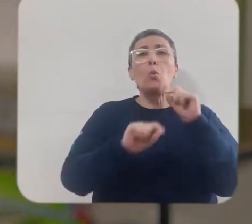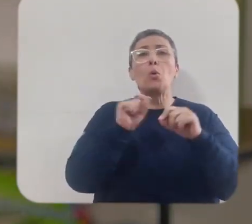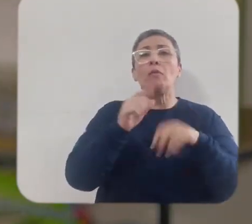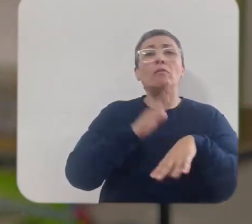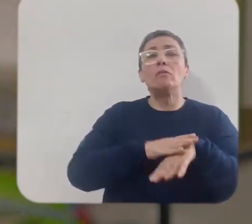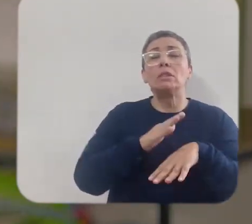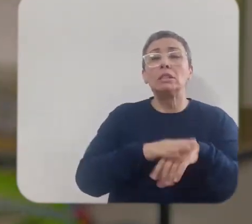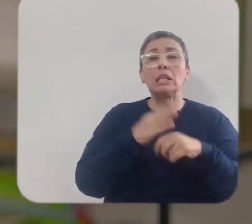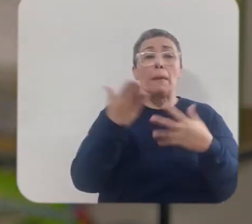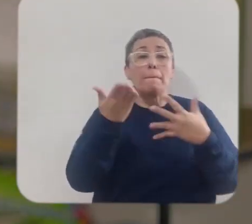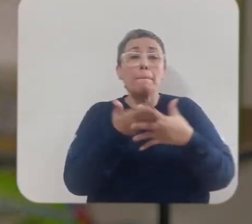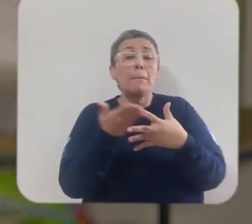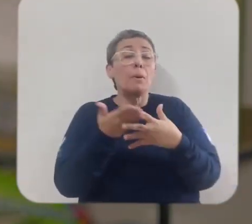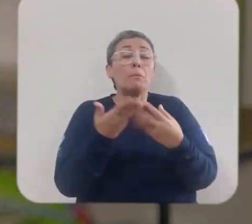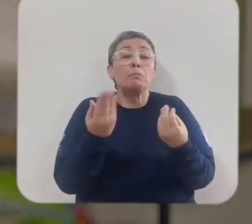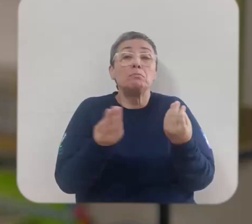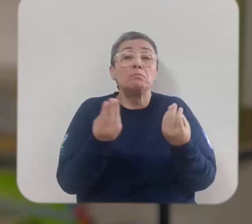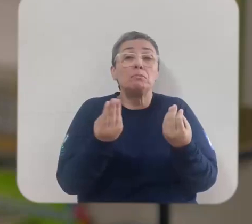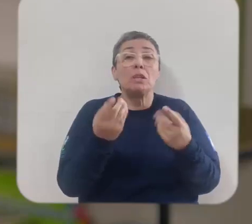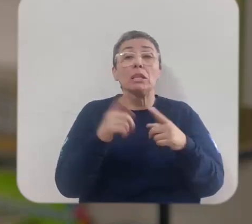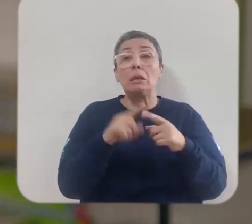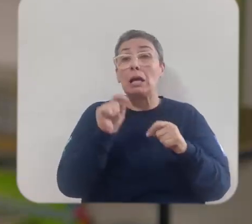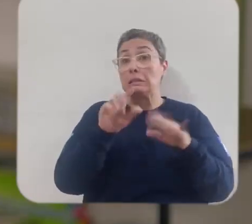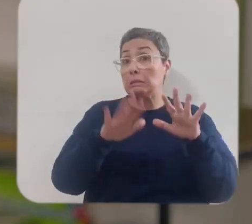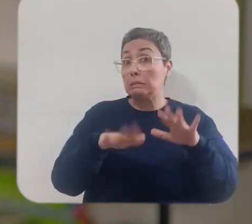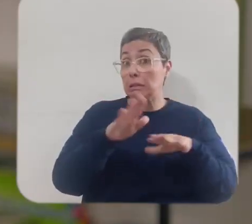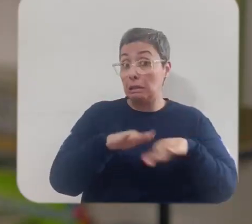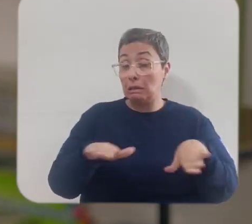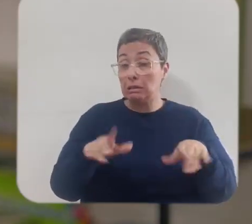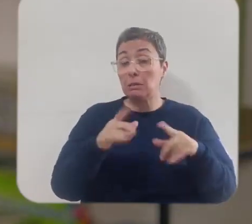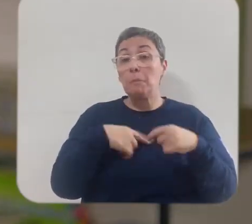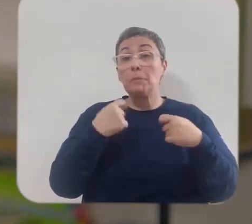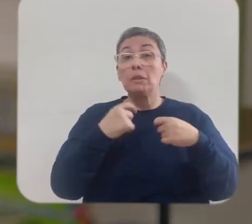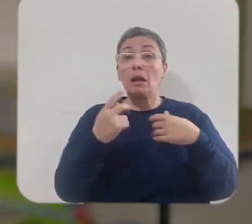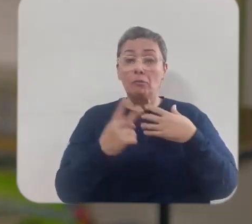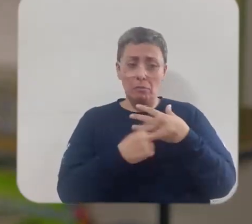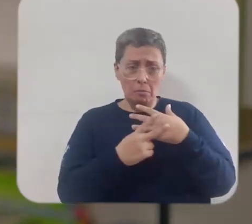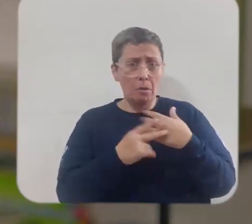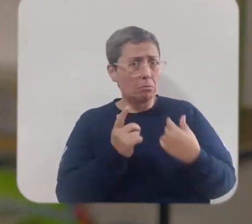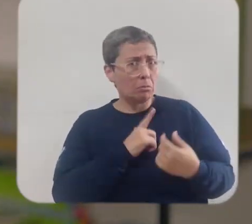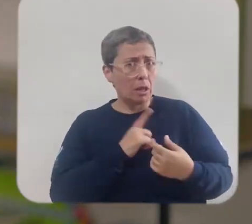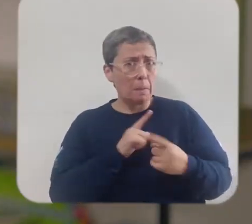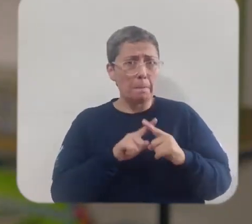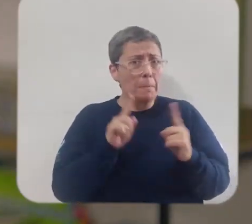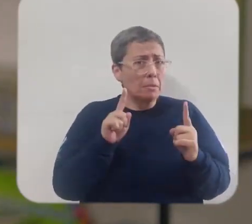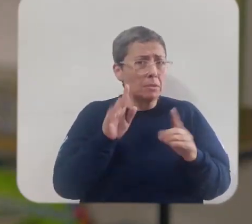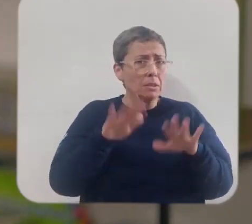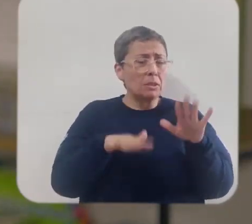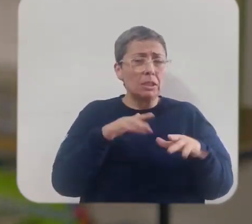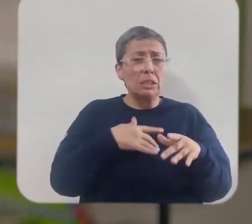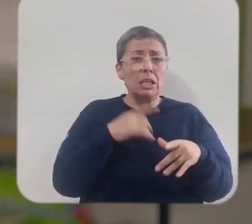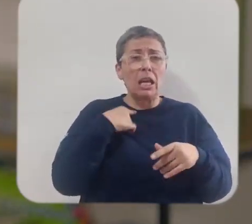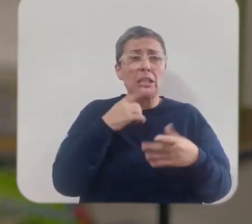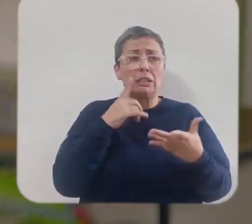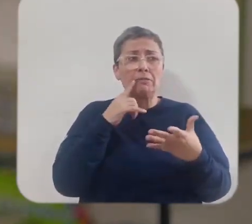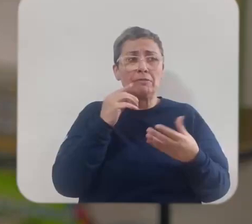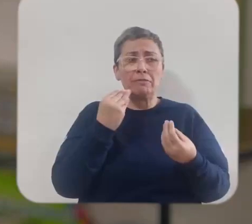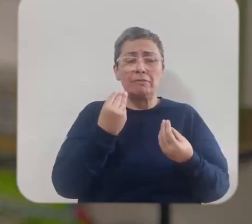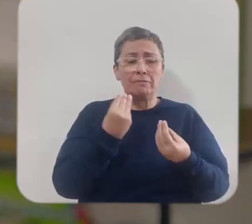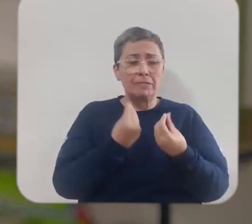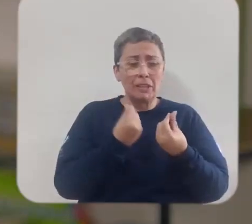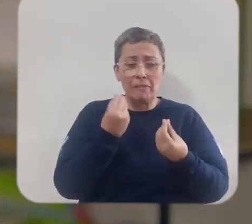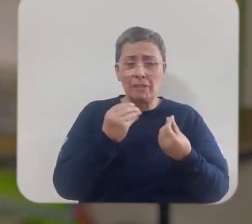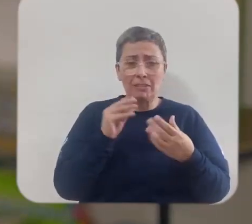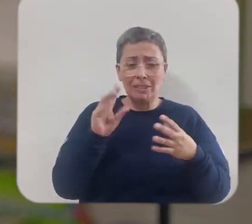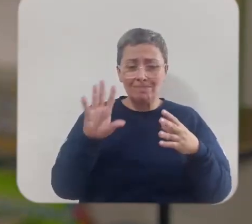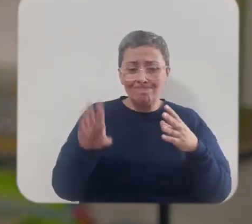eu vou fazer nesses intervalos? Tem crianças que são verbais, mas muitas vezes não têm um